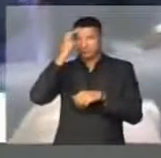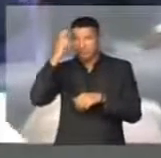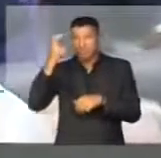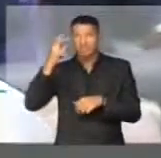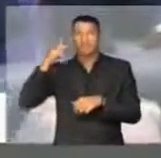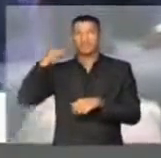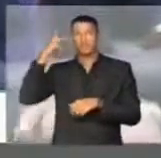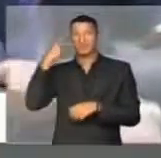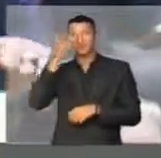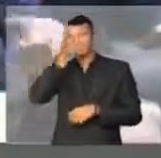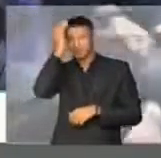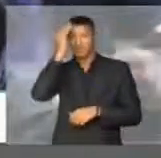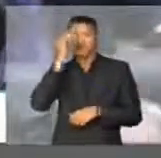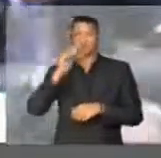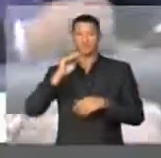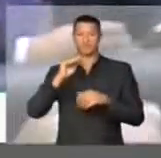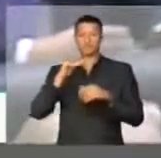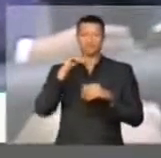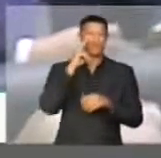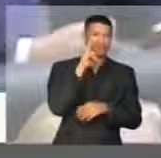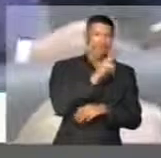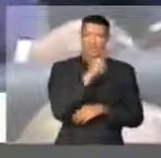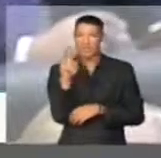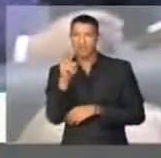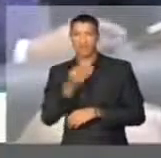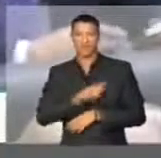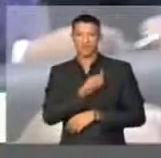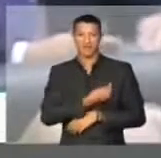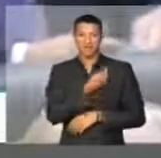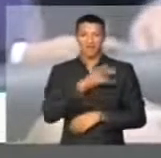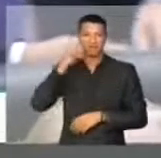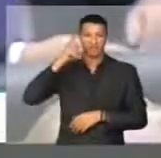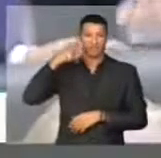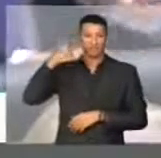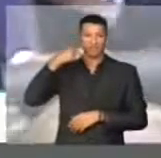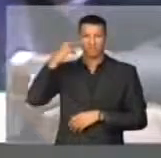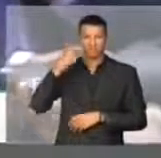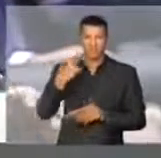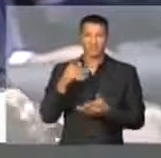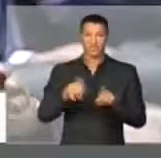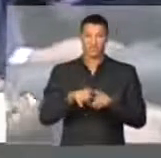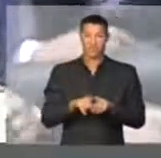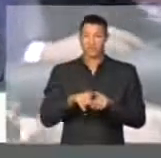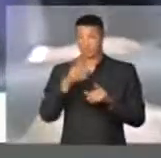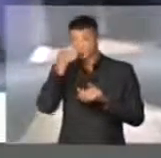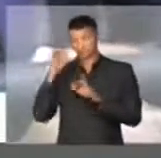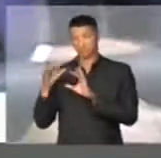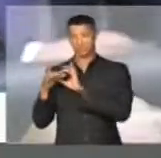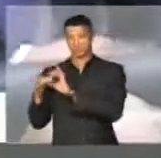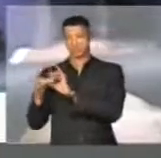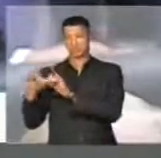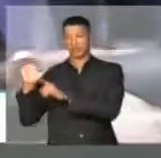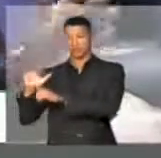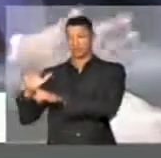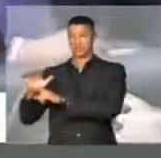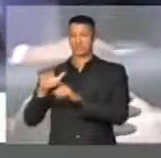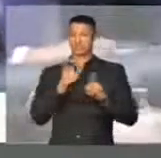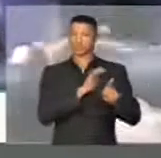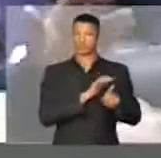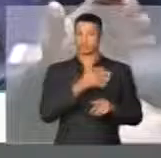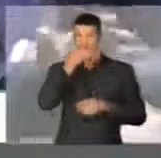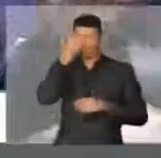partir da presidência para bisbilhotar a vida de todos os parlamentares e os aliados sob ameaça e